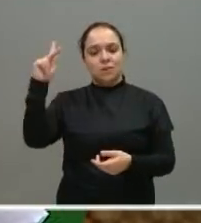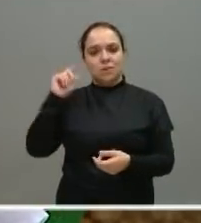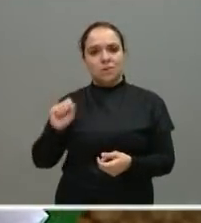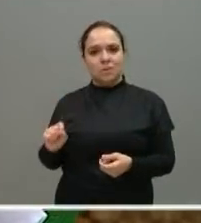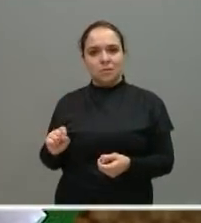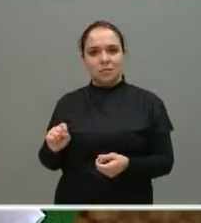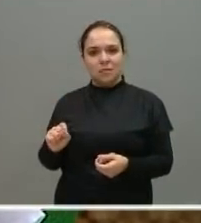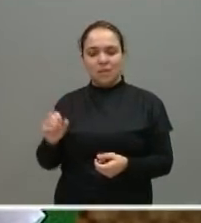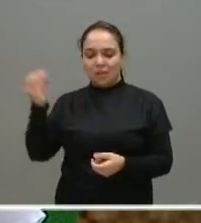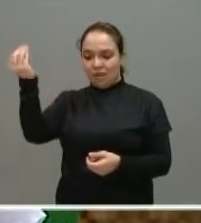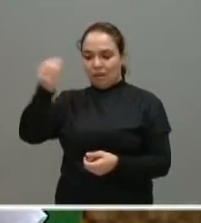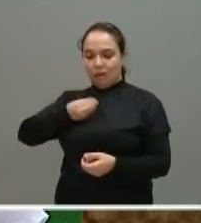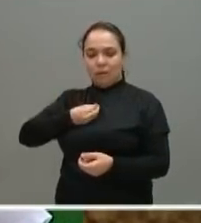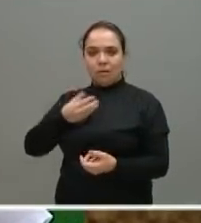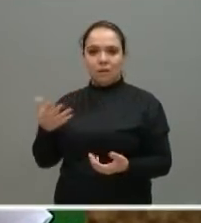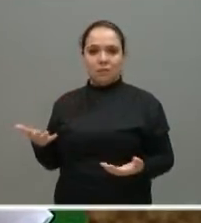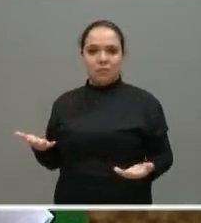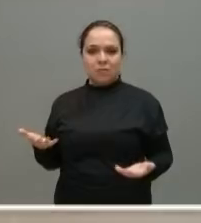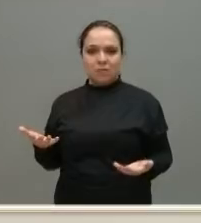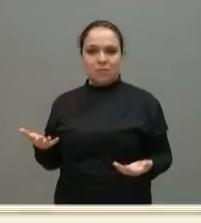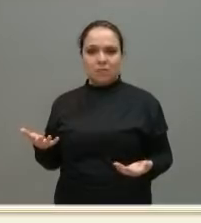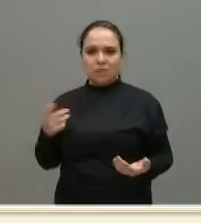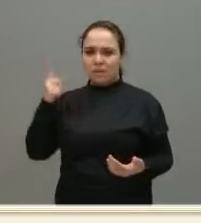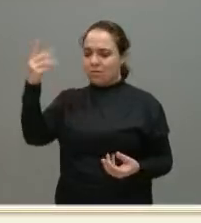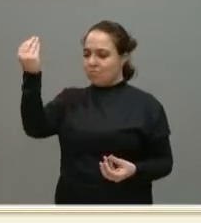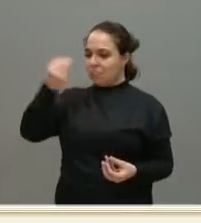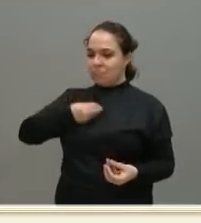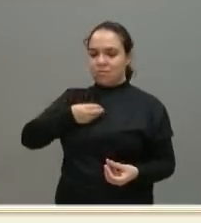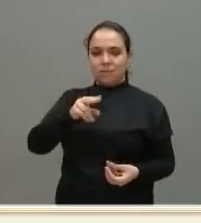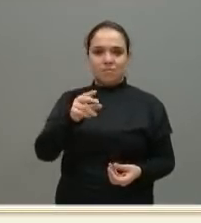dificilmente eu poderia dizer, ele não te dará.